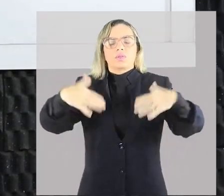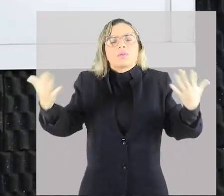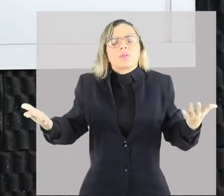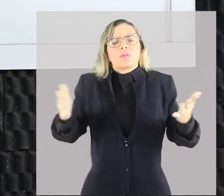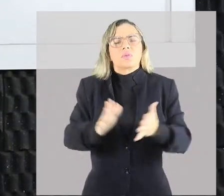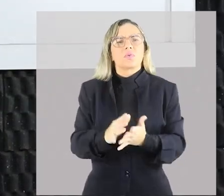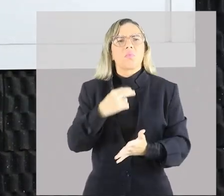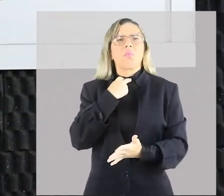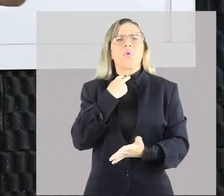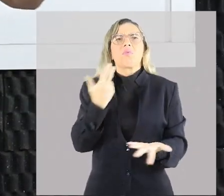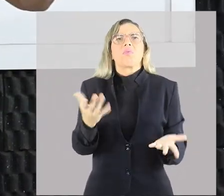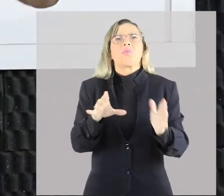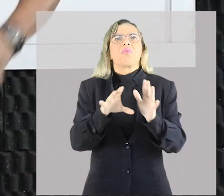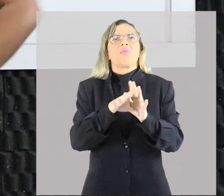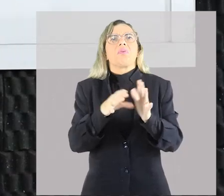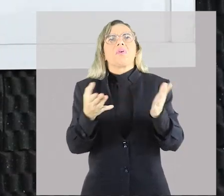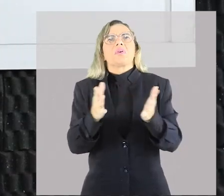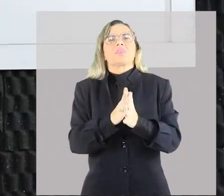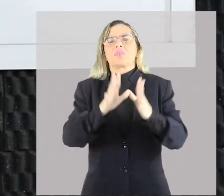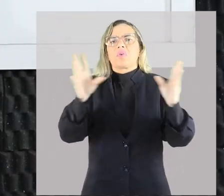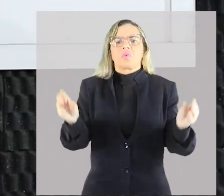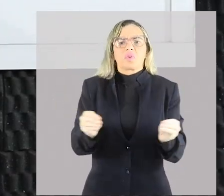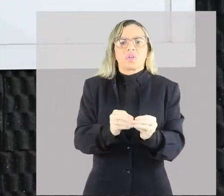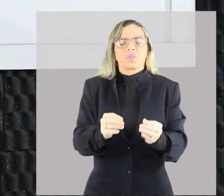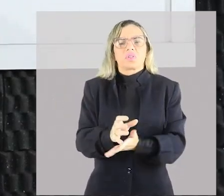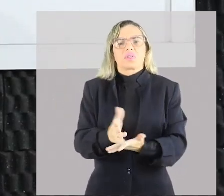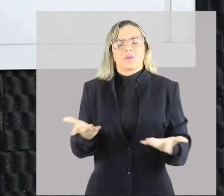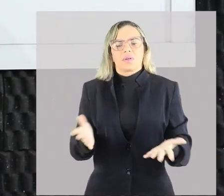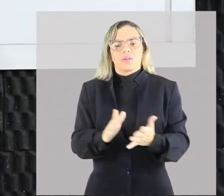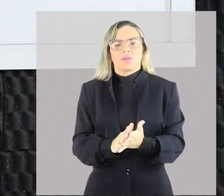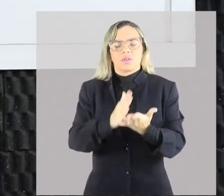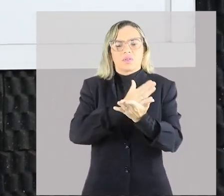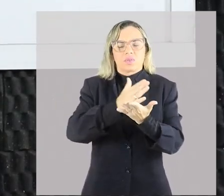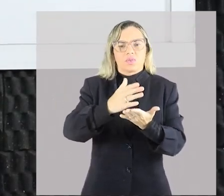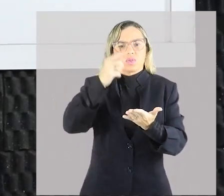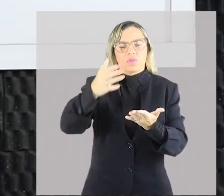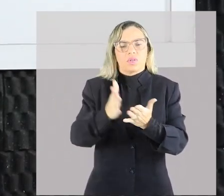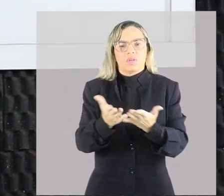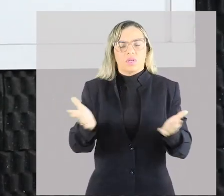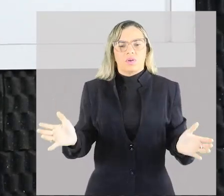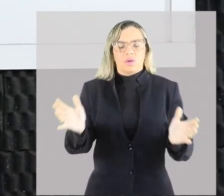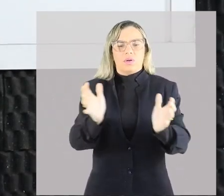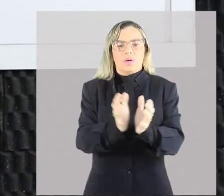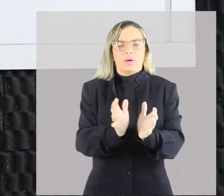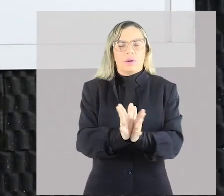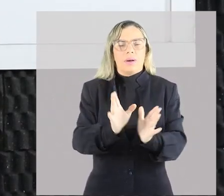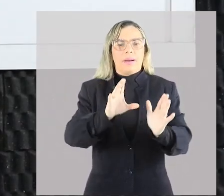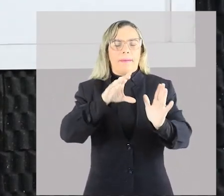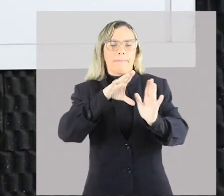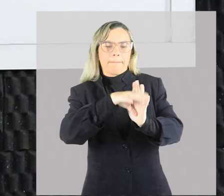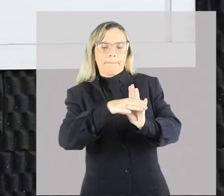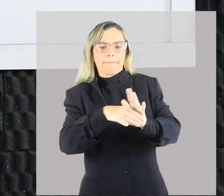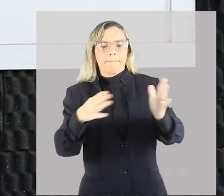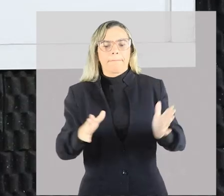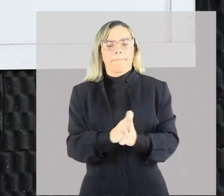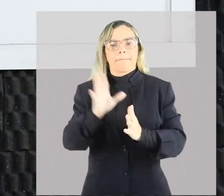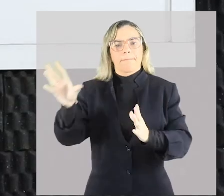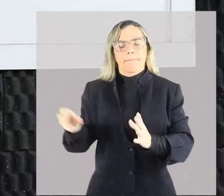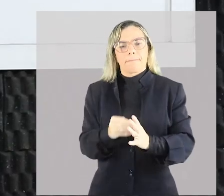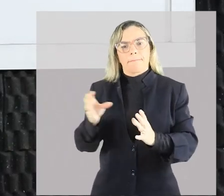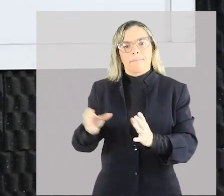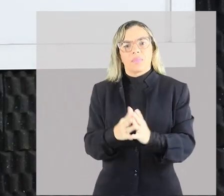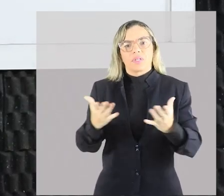definir? Já sei até o que é conjunto. Porque assim, a partir do momento que você define que conjunto é uma coleção, existe o